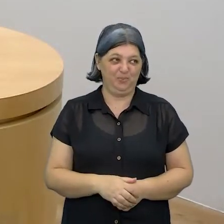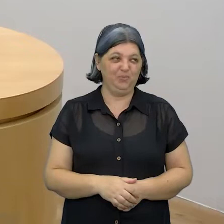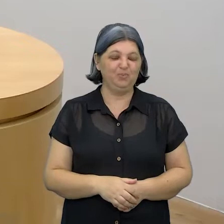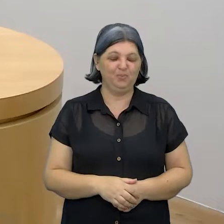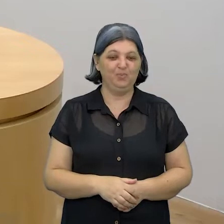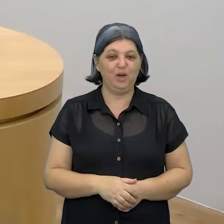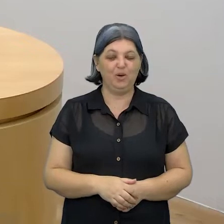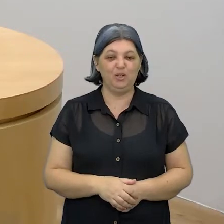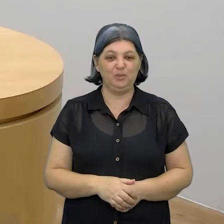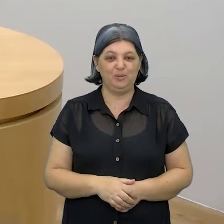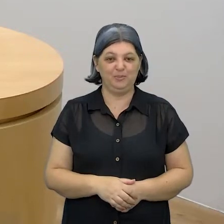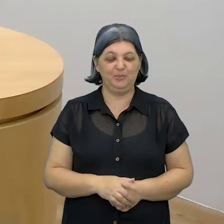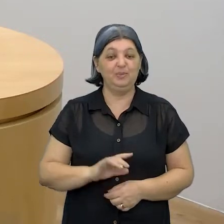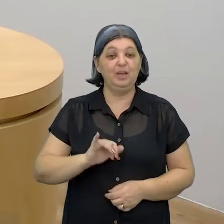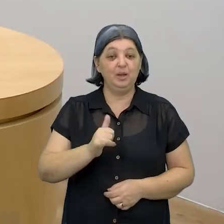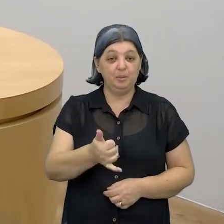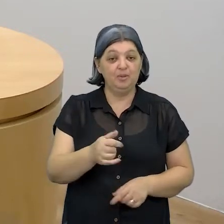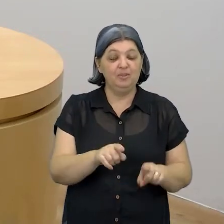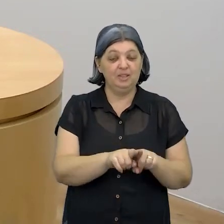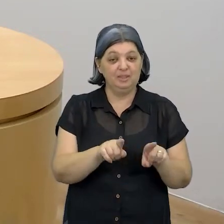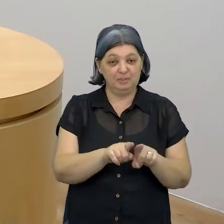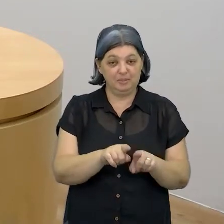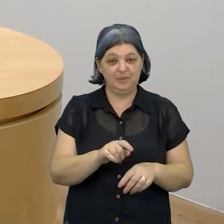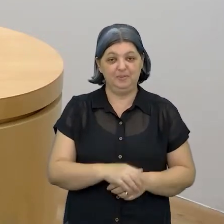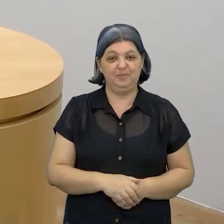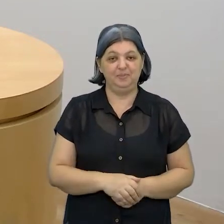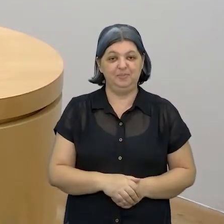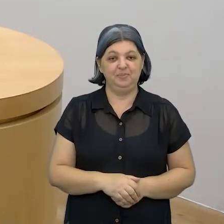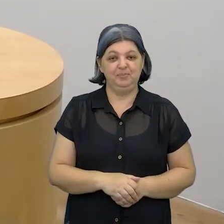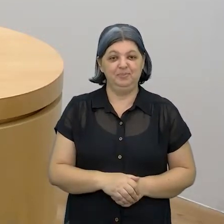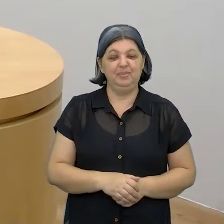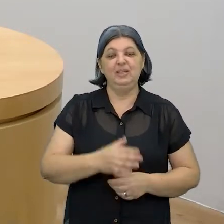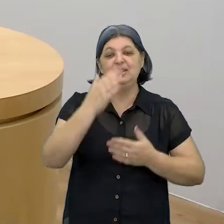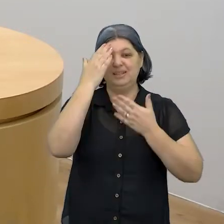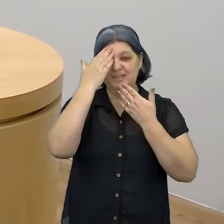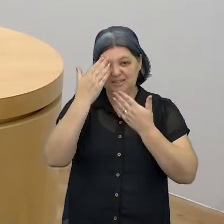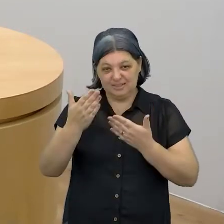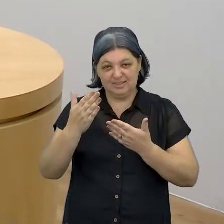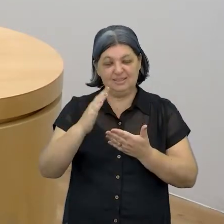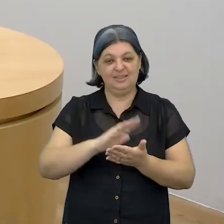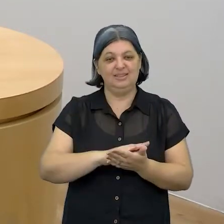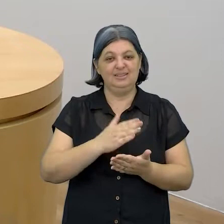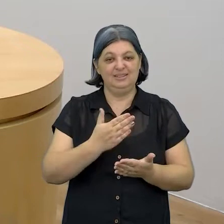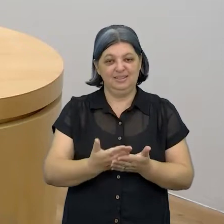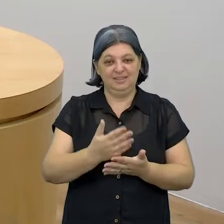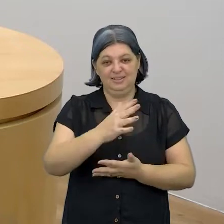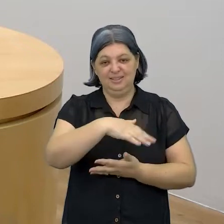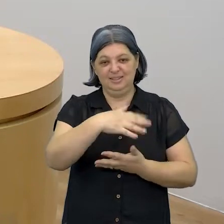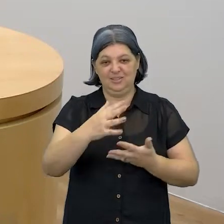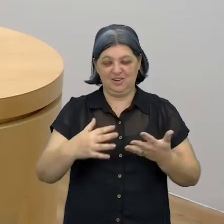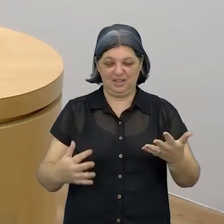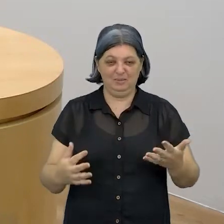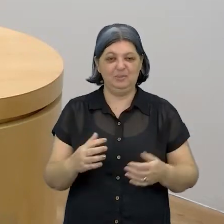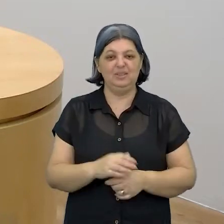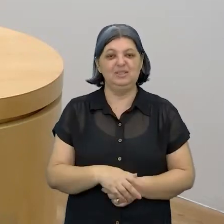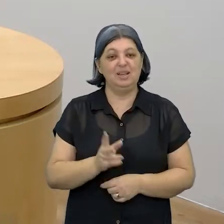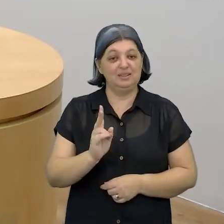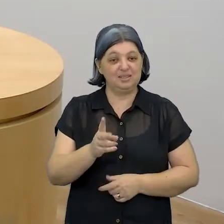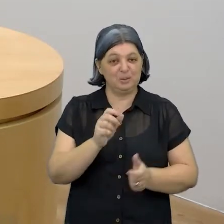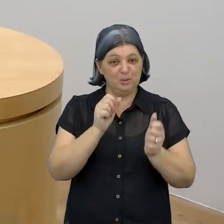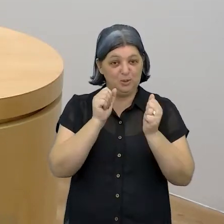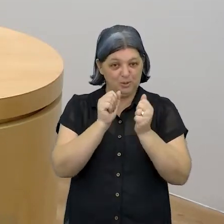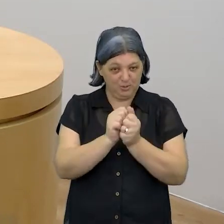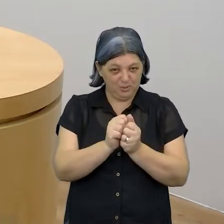E eu quero aproveitar esse momento para saudar as nossas intérpretes e intérpretes de Libras que estão aqui sempre com a